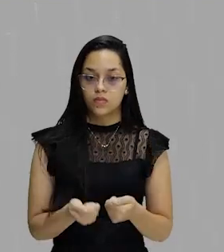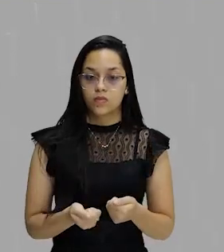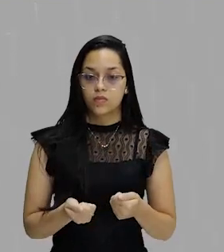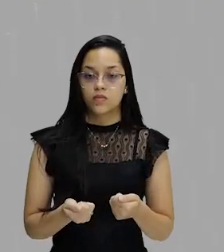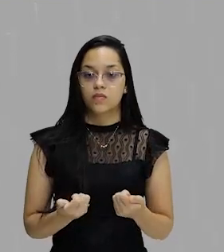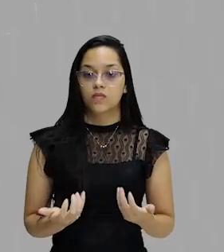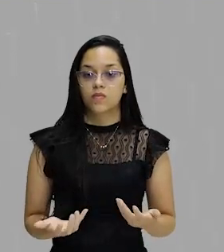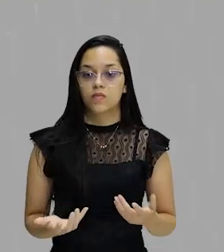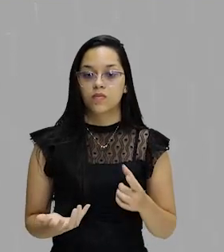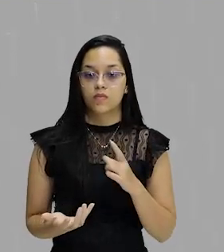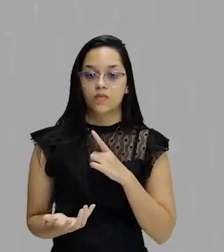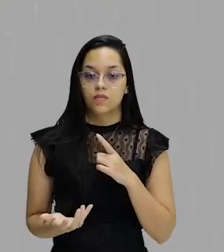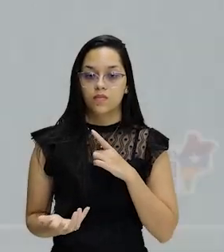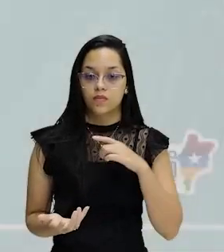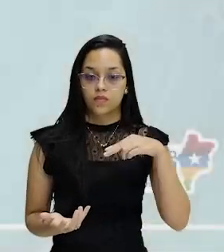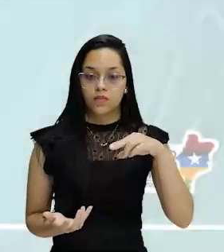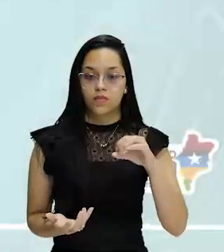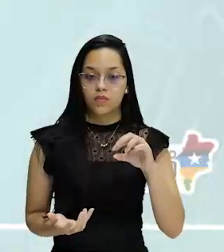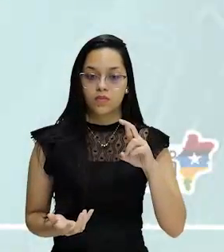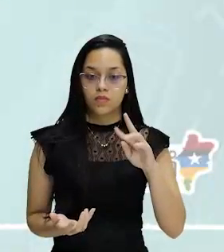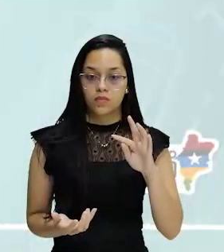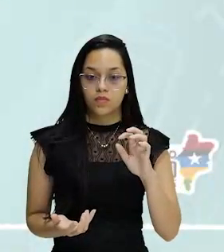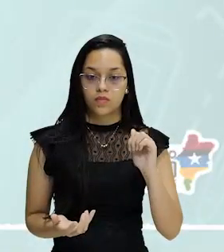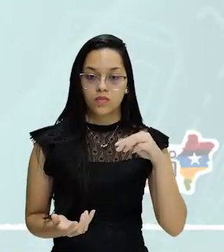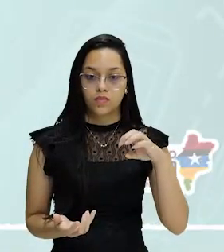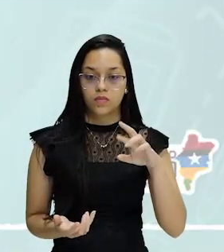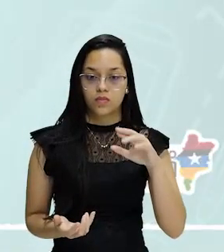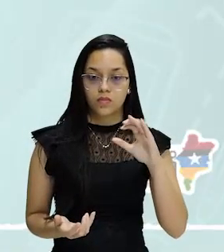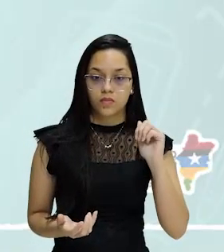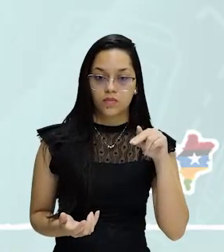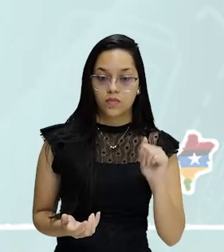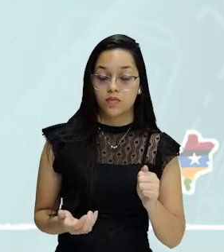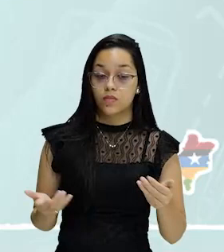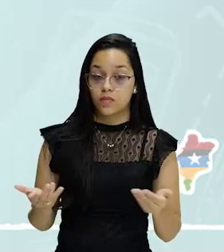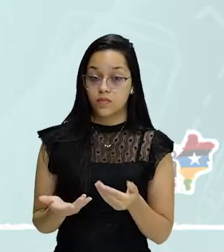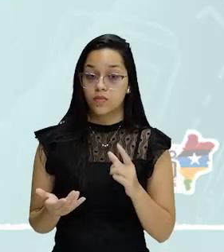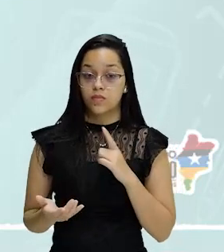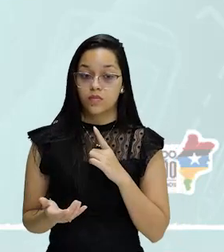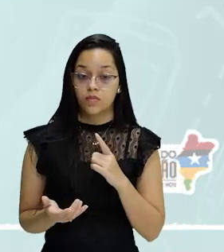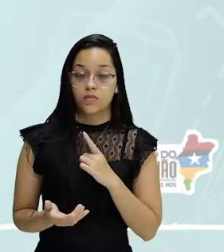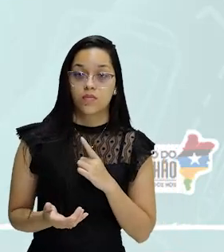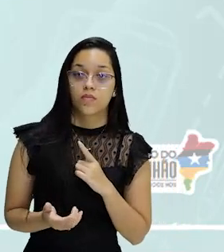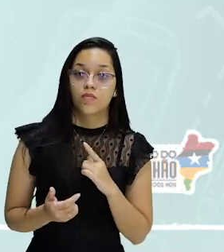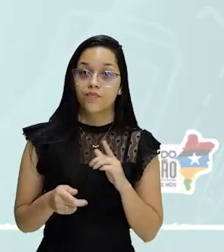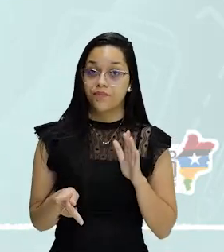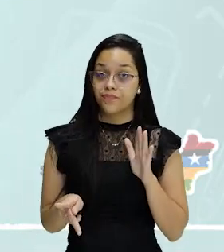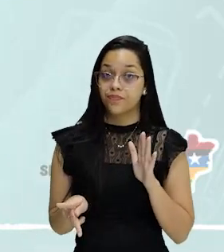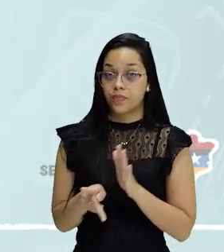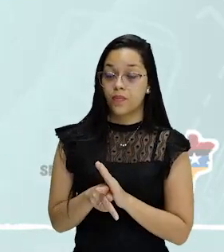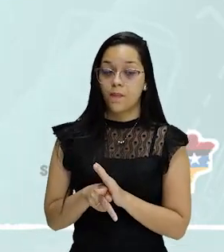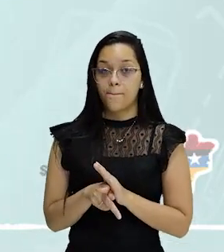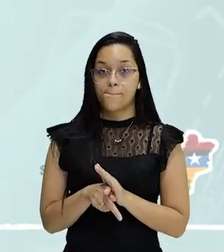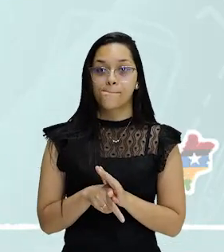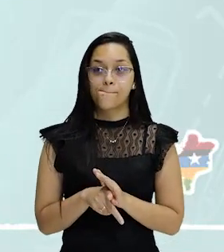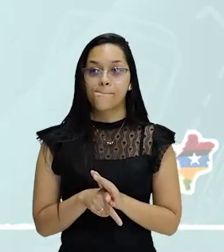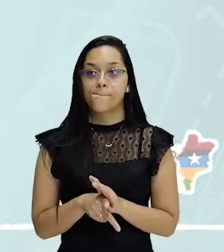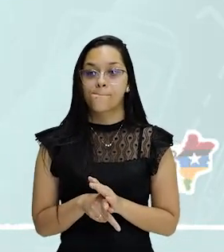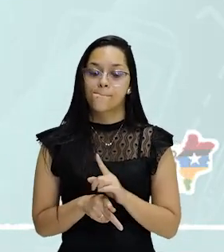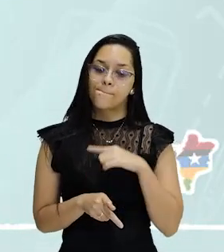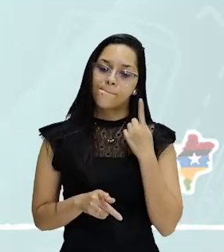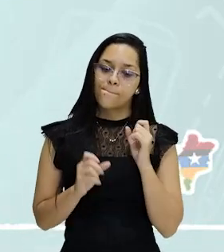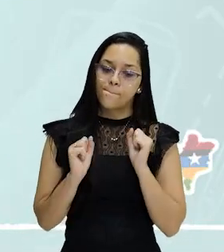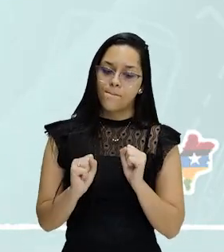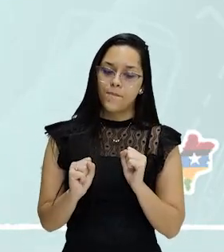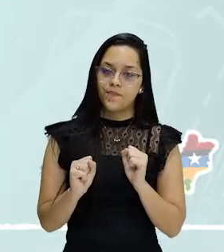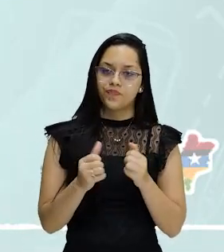pegada norte-americana. Ok? Agora, de uma forma mais específica, que a gente